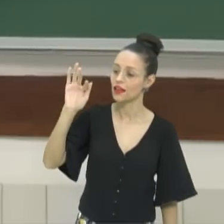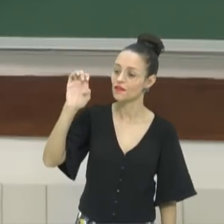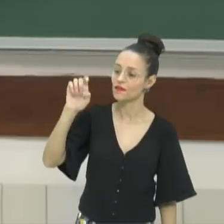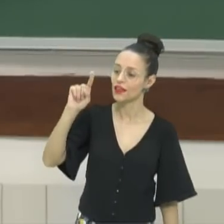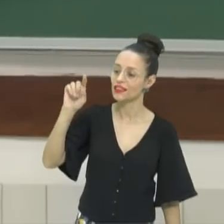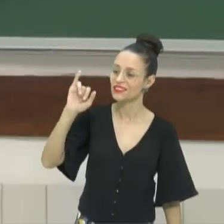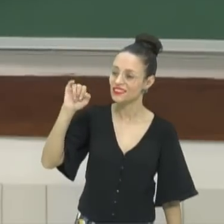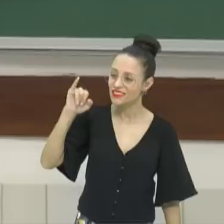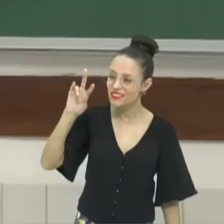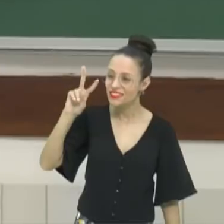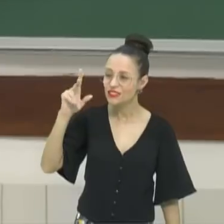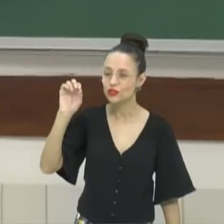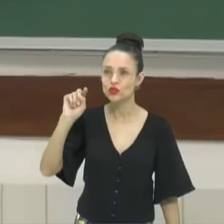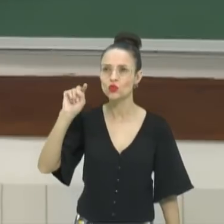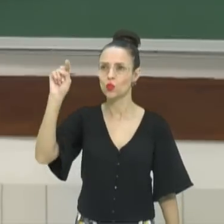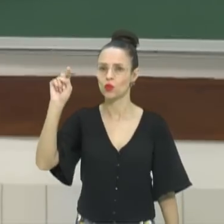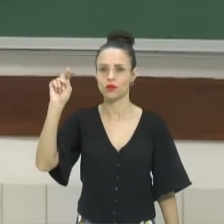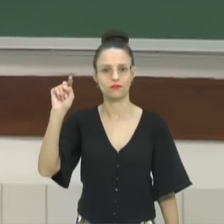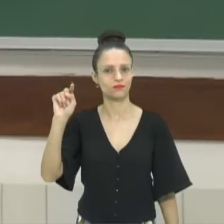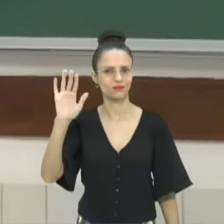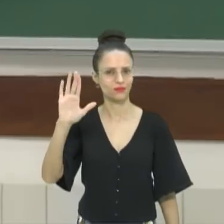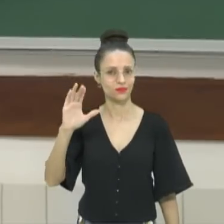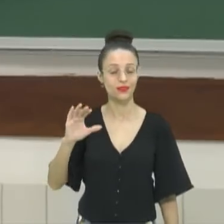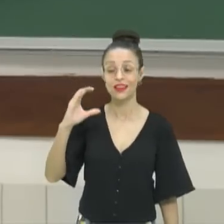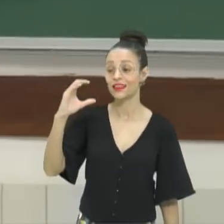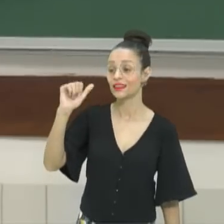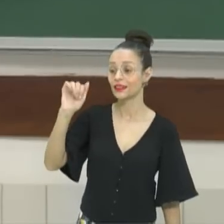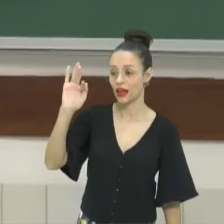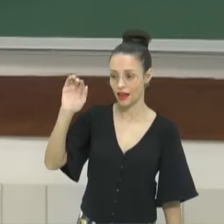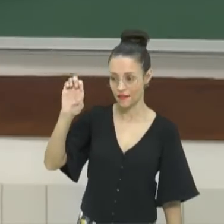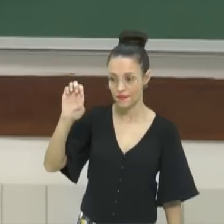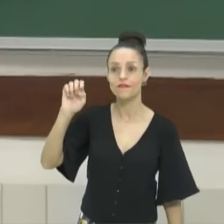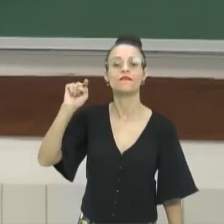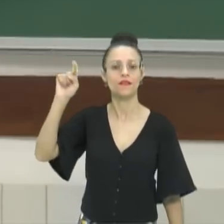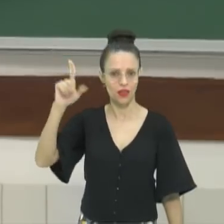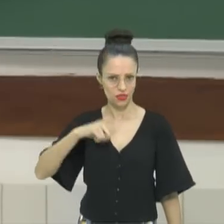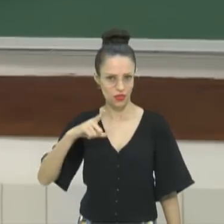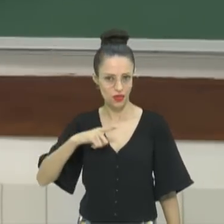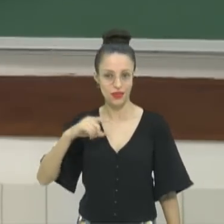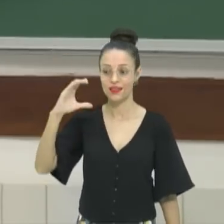tem. Café tem acento, cafezinho não, não esqueça.